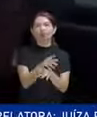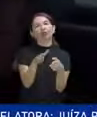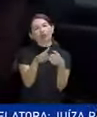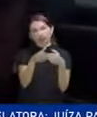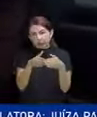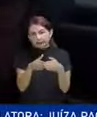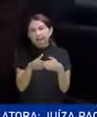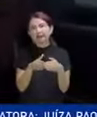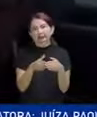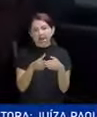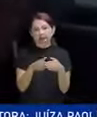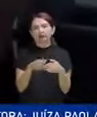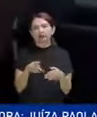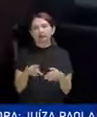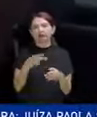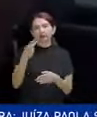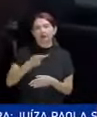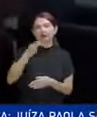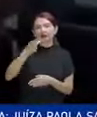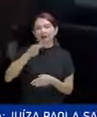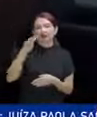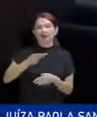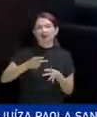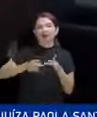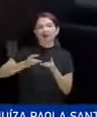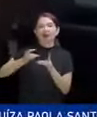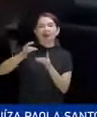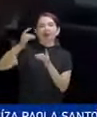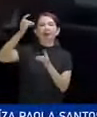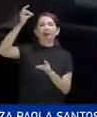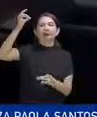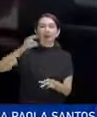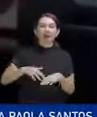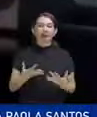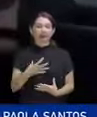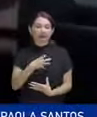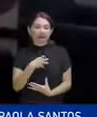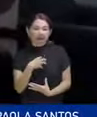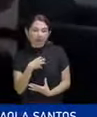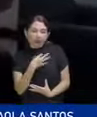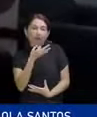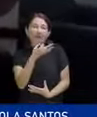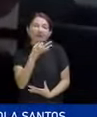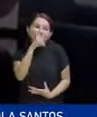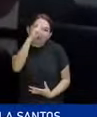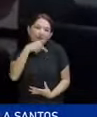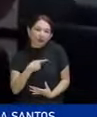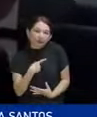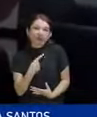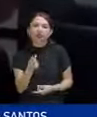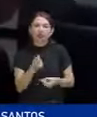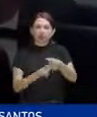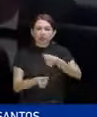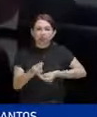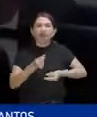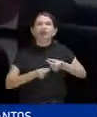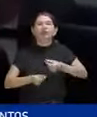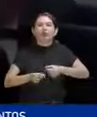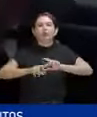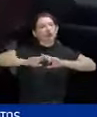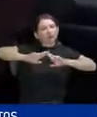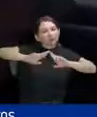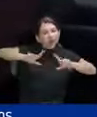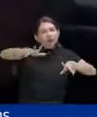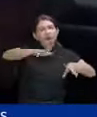vênia, trata-se de mera retórica que busca impor o seu próprio sentimento daquilo que seria econômico a uma